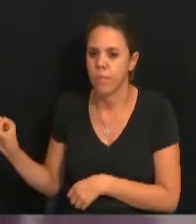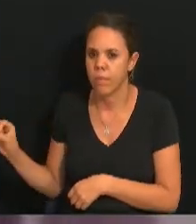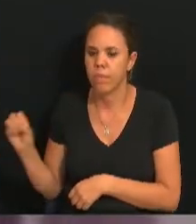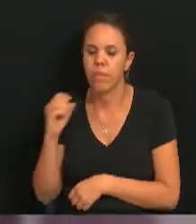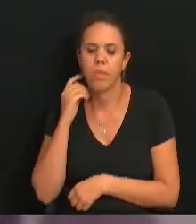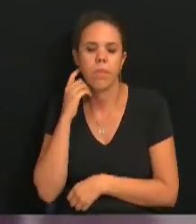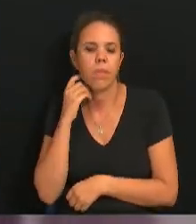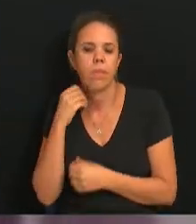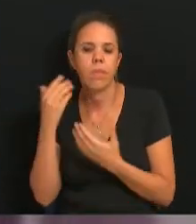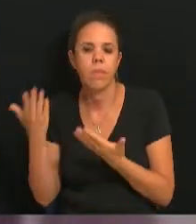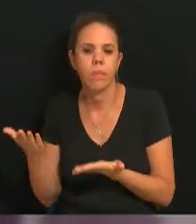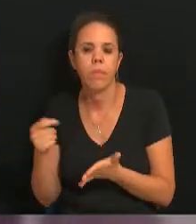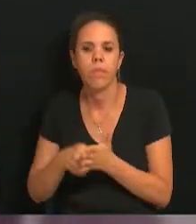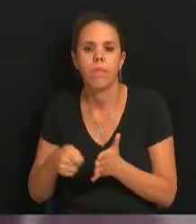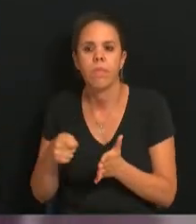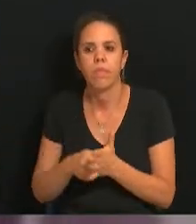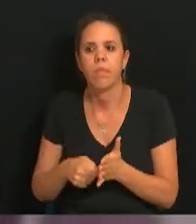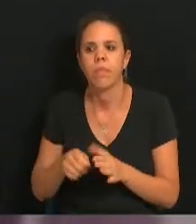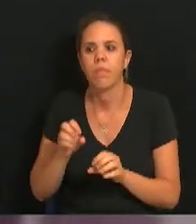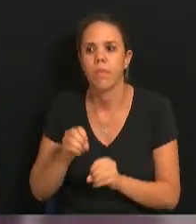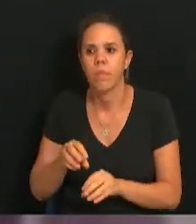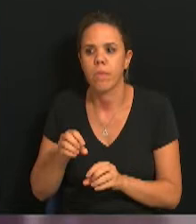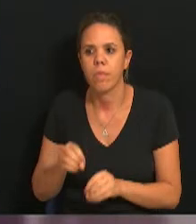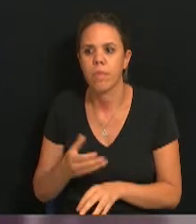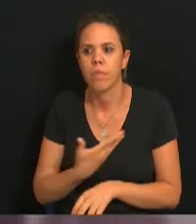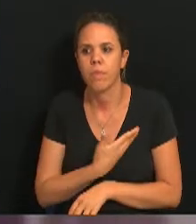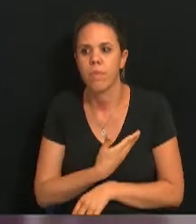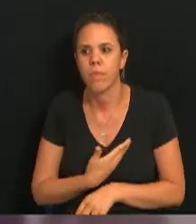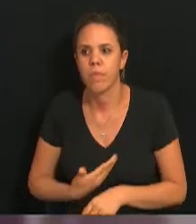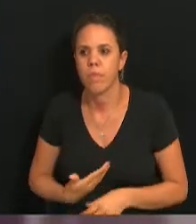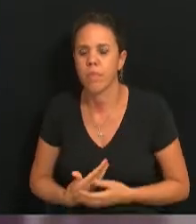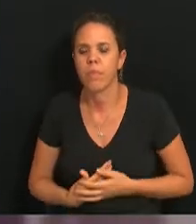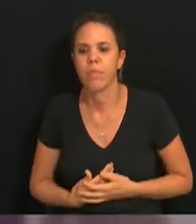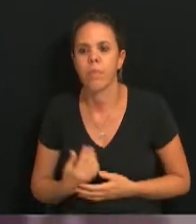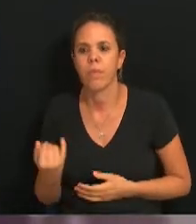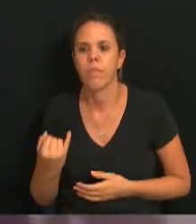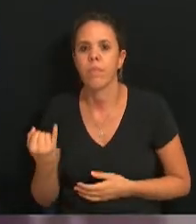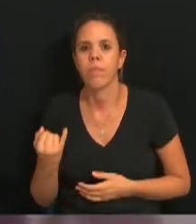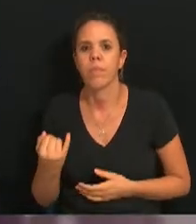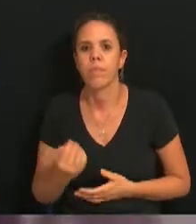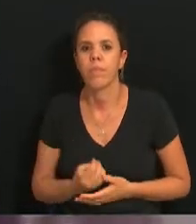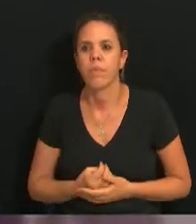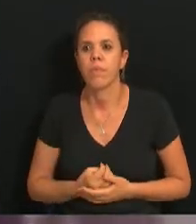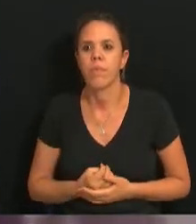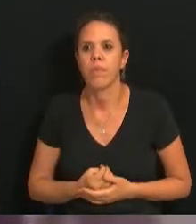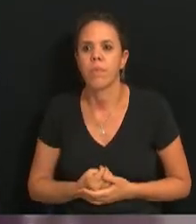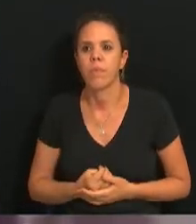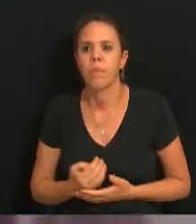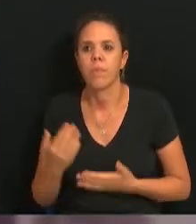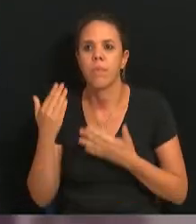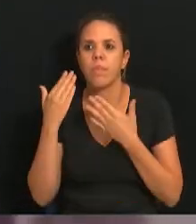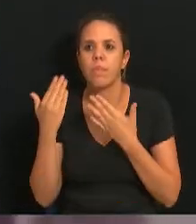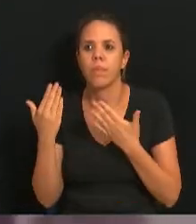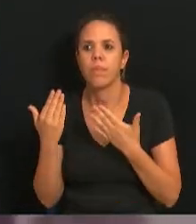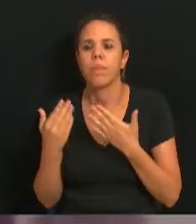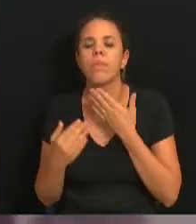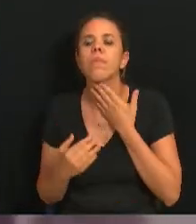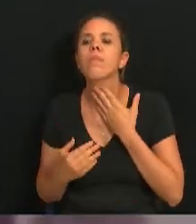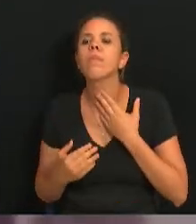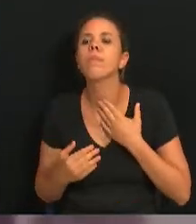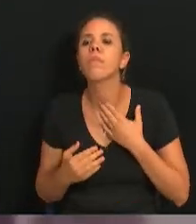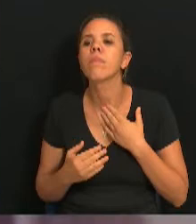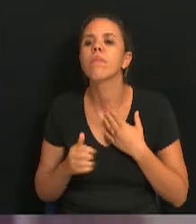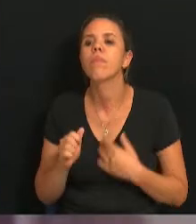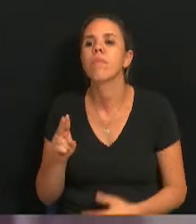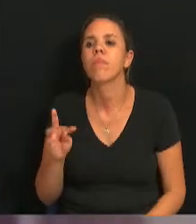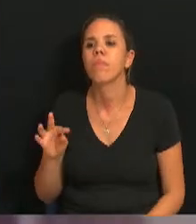estão aí na luta com a gente para a educação pública, né? Que é muito importante. E agradecer também o Augusto, que